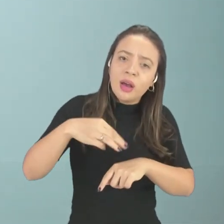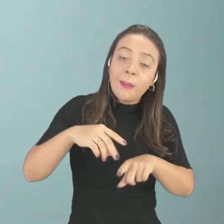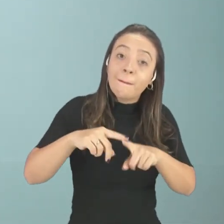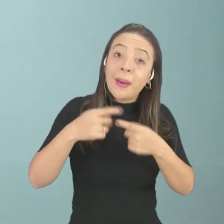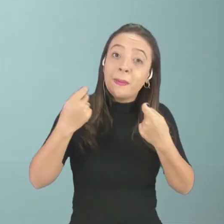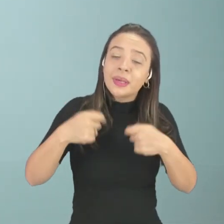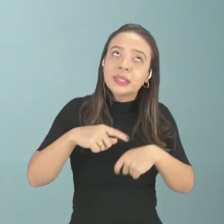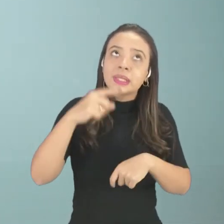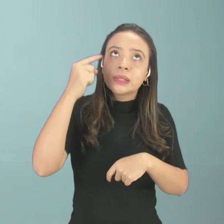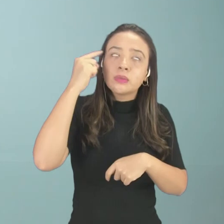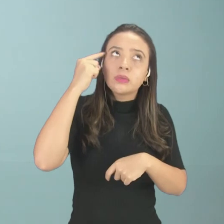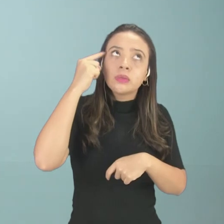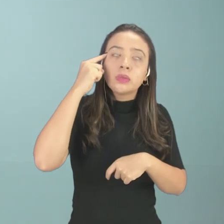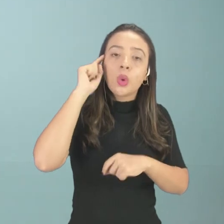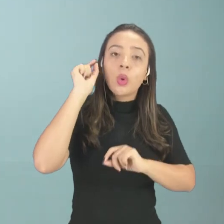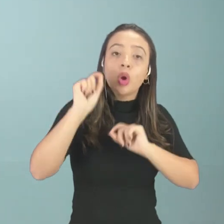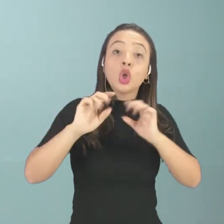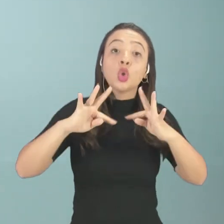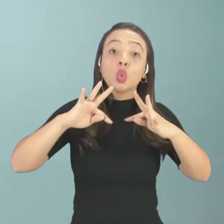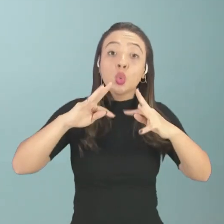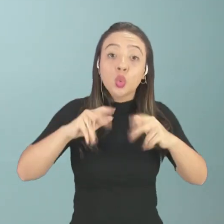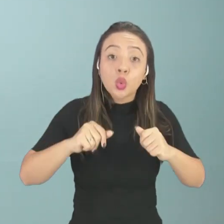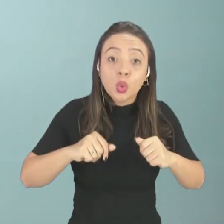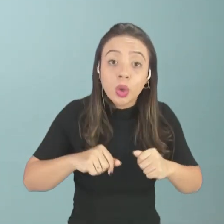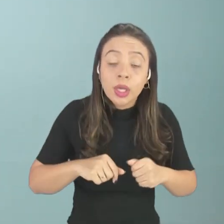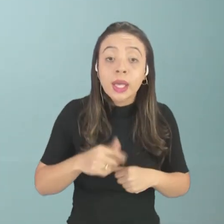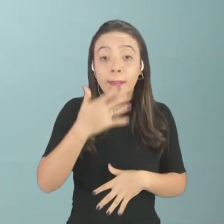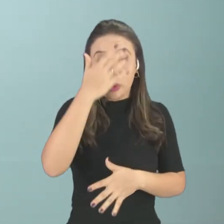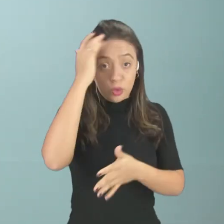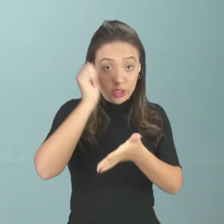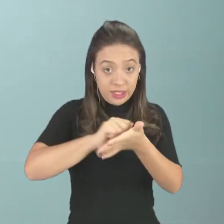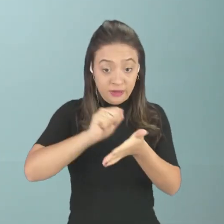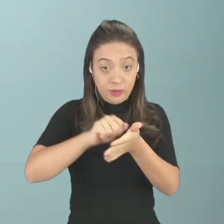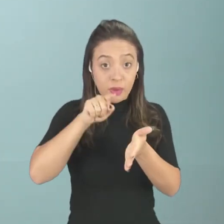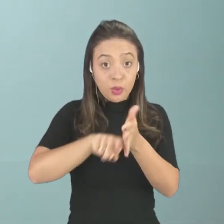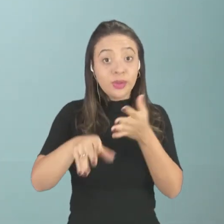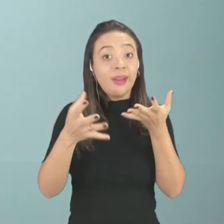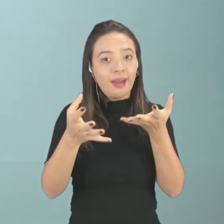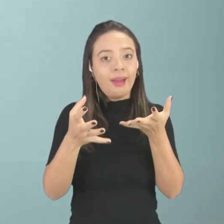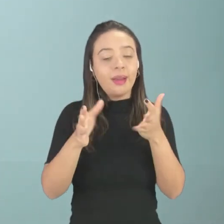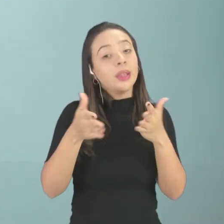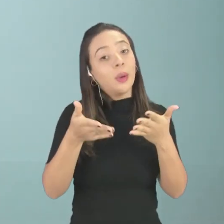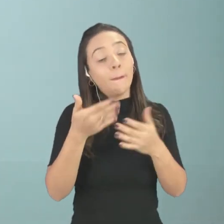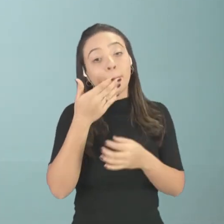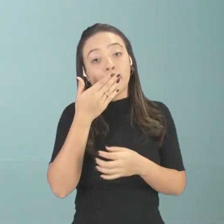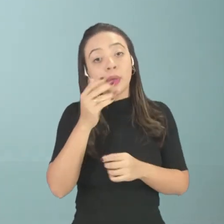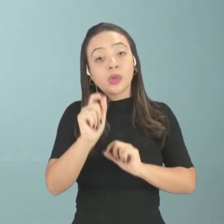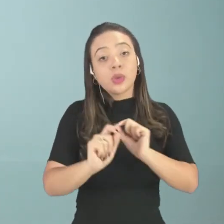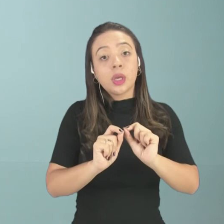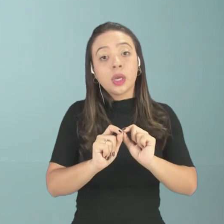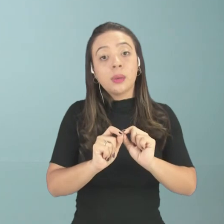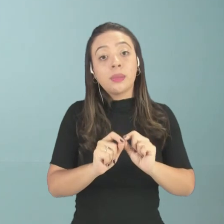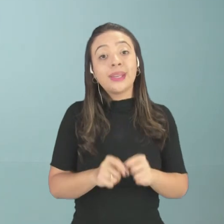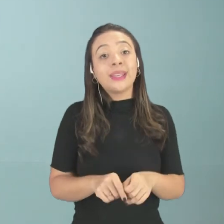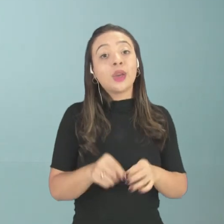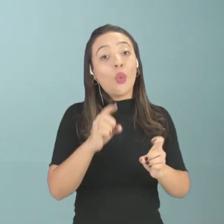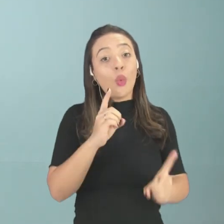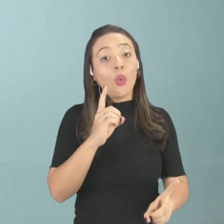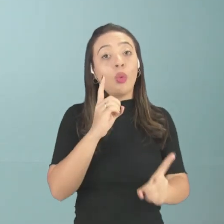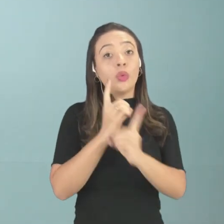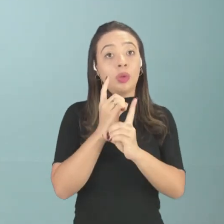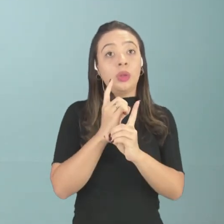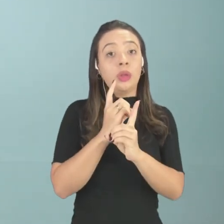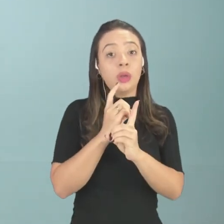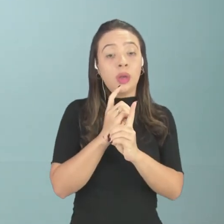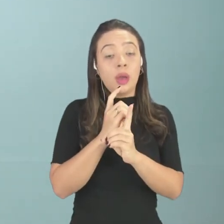em mente aquilo que o autor estava pedindo na questão. Então, nesse caso, ele pediu para decodificar a